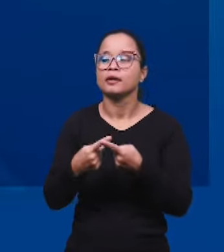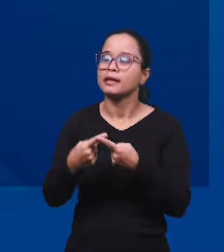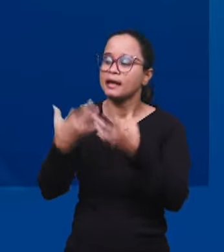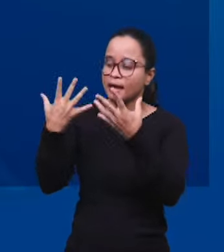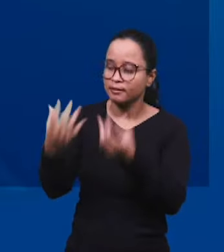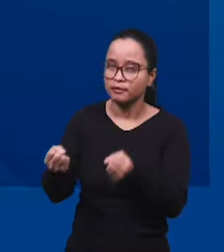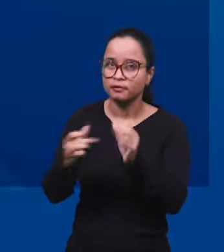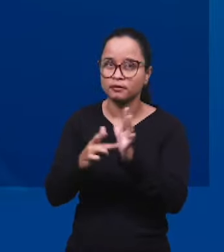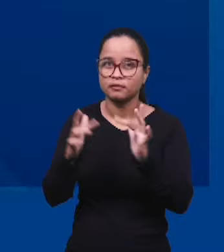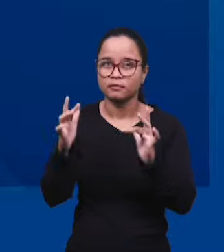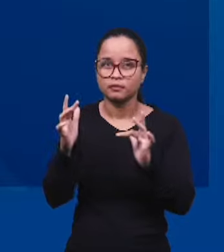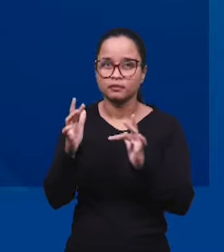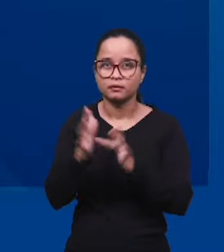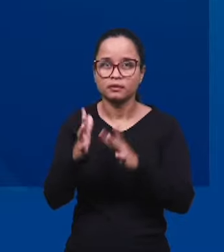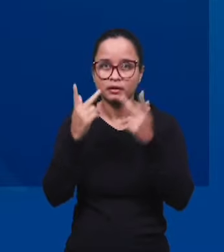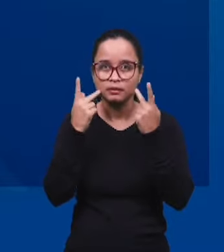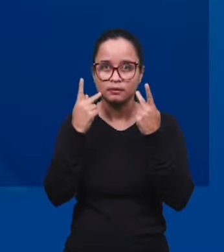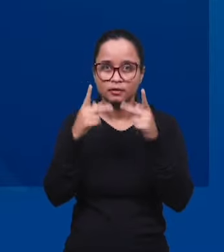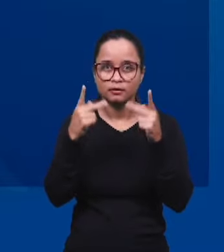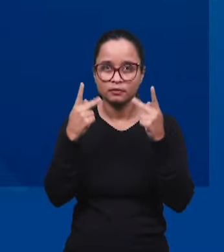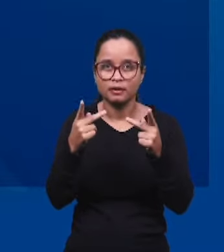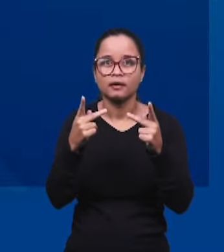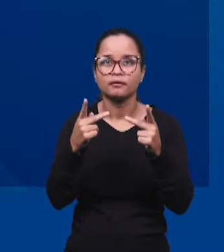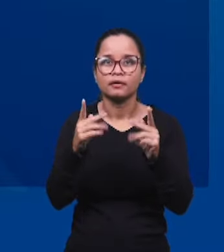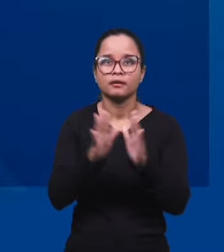Senhor Jesus e pregava a sua